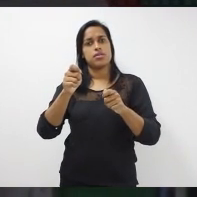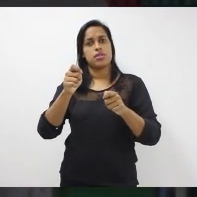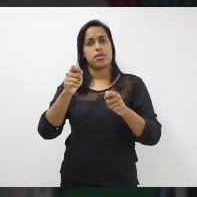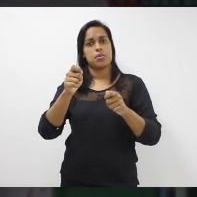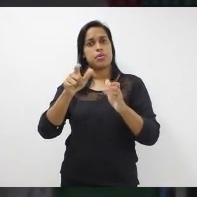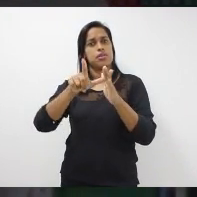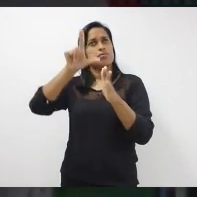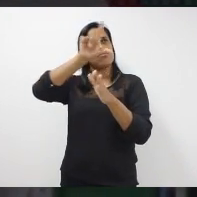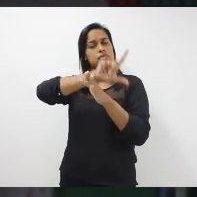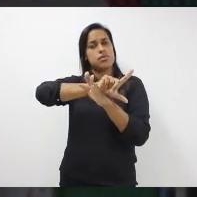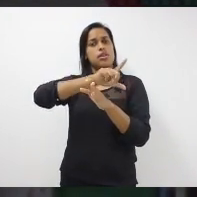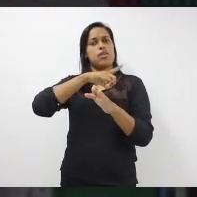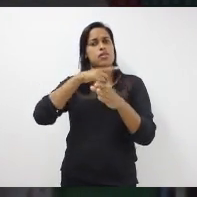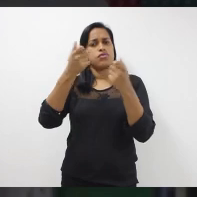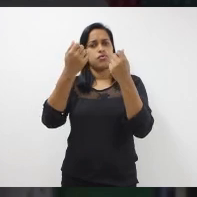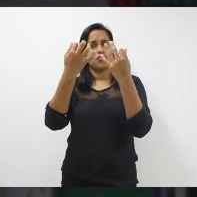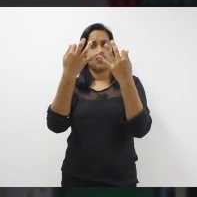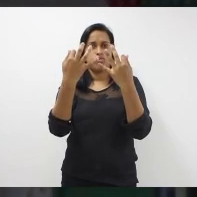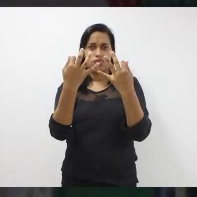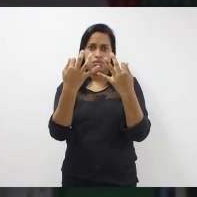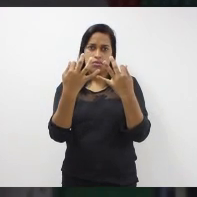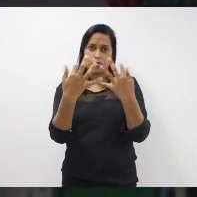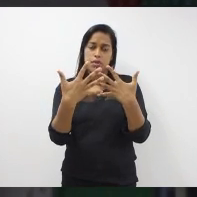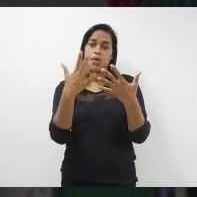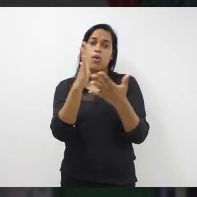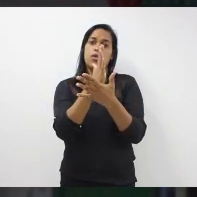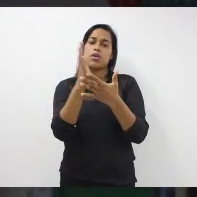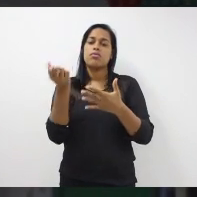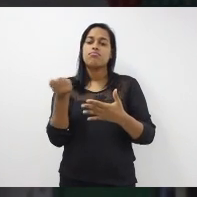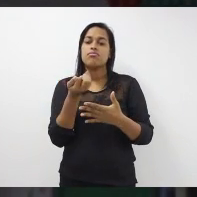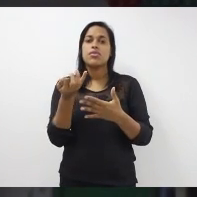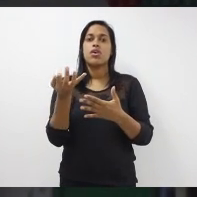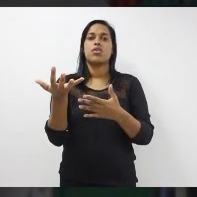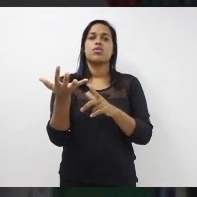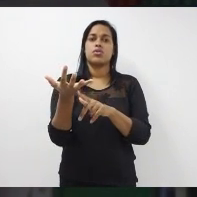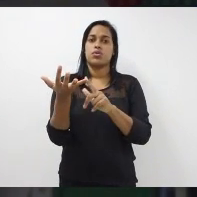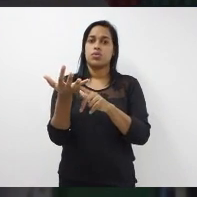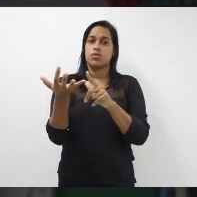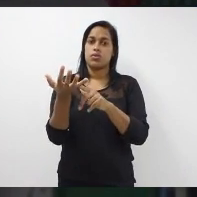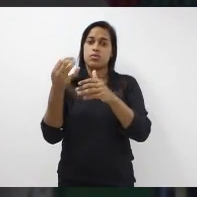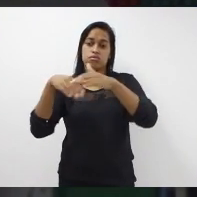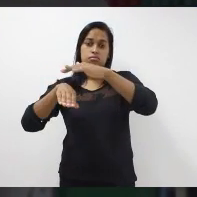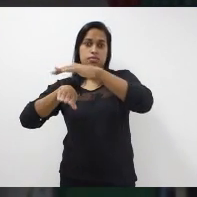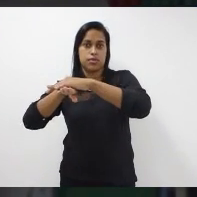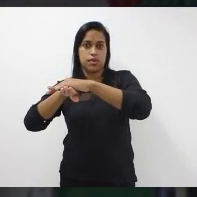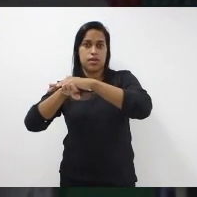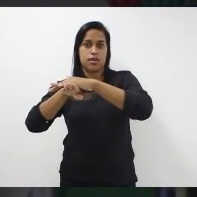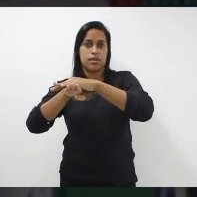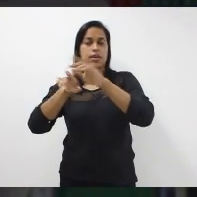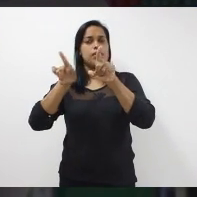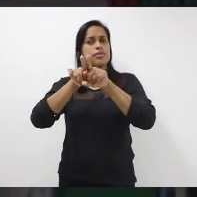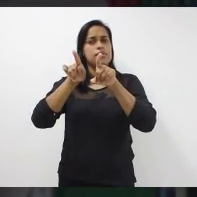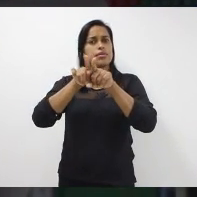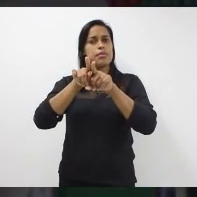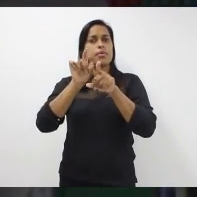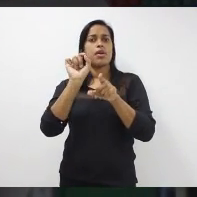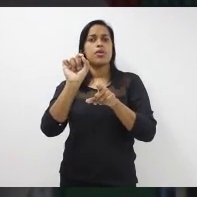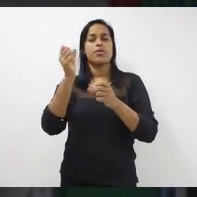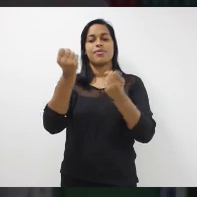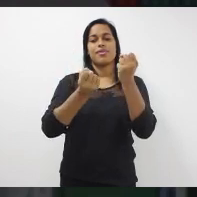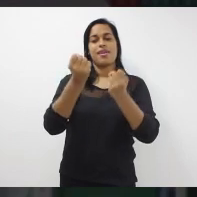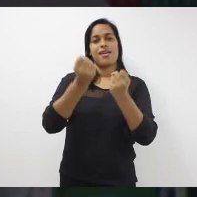competências anteriores eu falei que um dos produtos, de um dos armazenamentos de componentes era justamente o farol de um